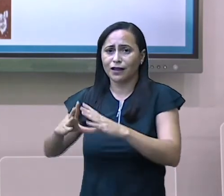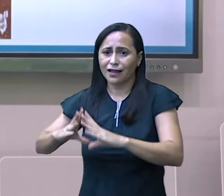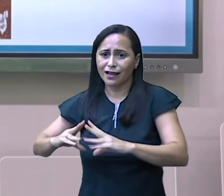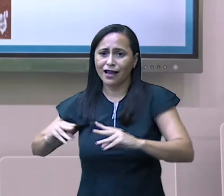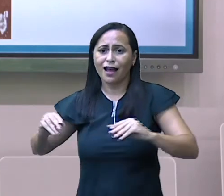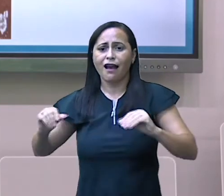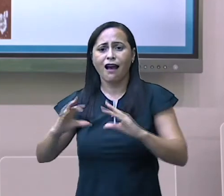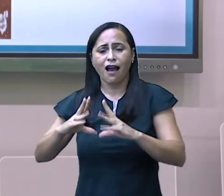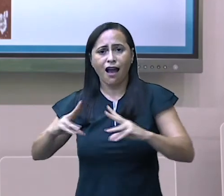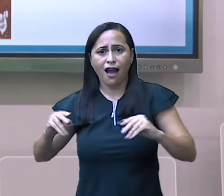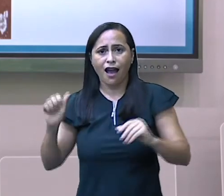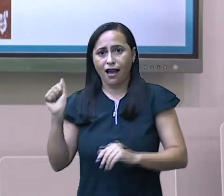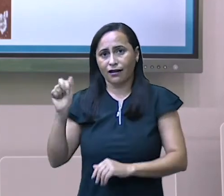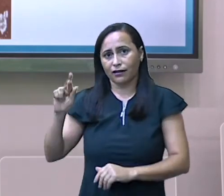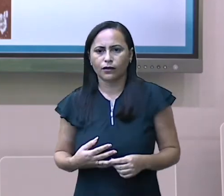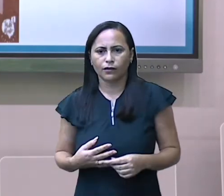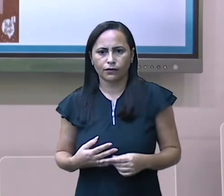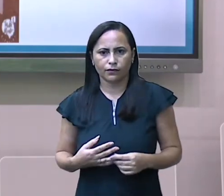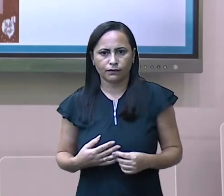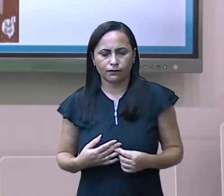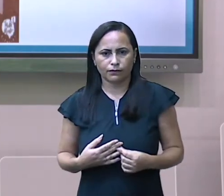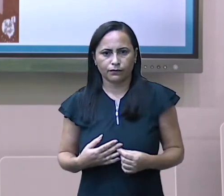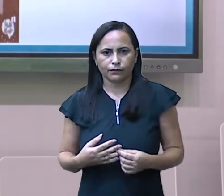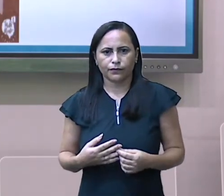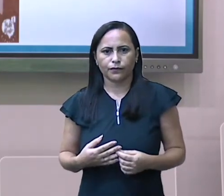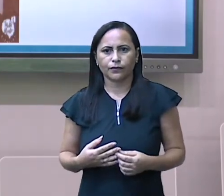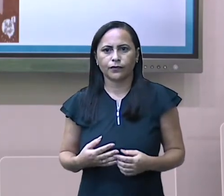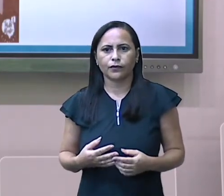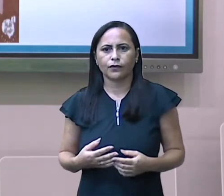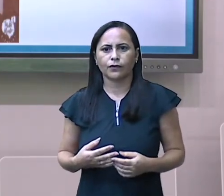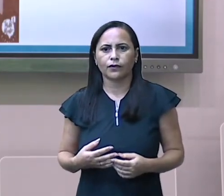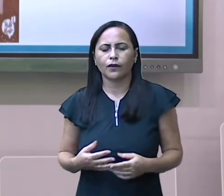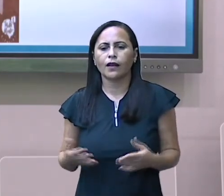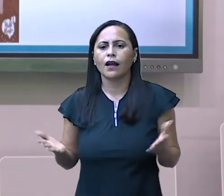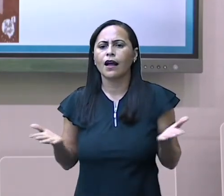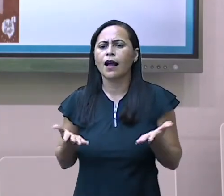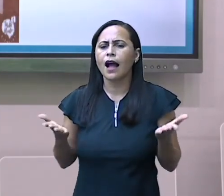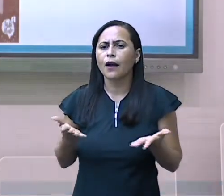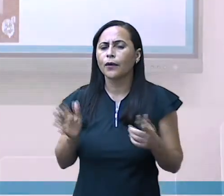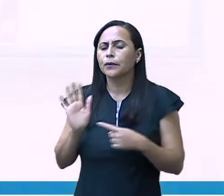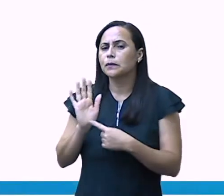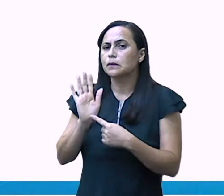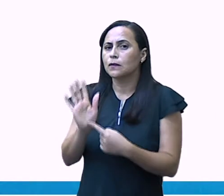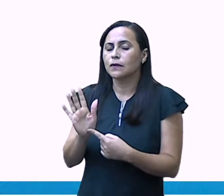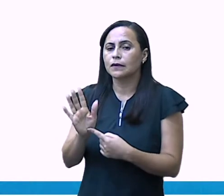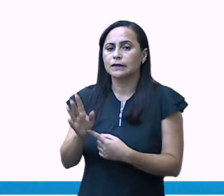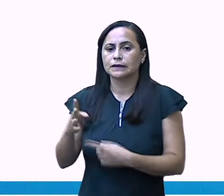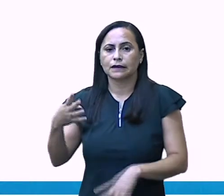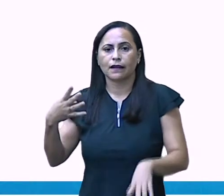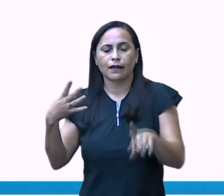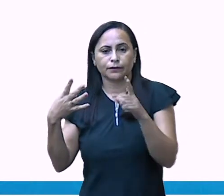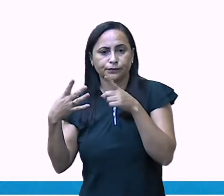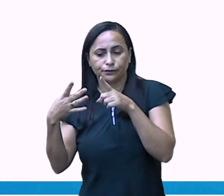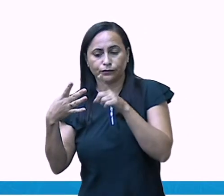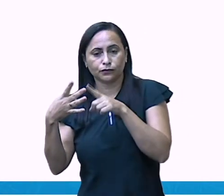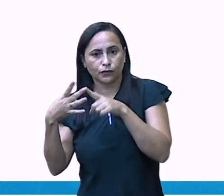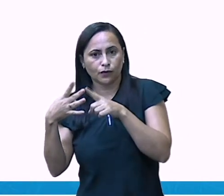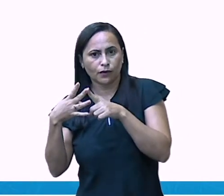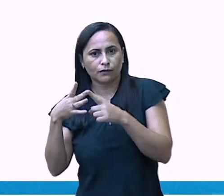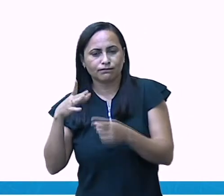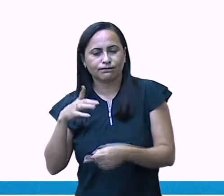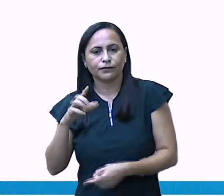facilidade. Ok? Vamos falar um pouquinho sobre o solo argiloso. Ele tem grande quantidade de